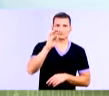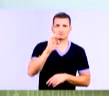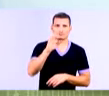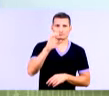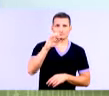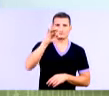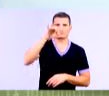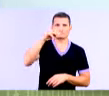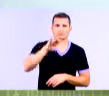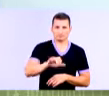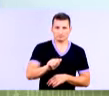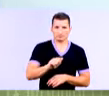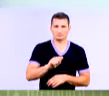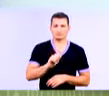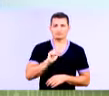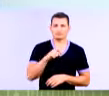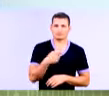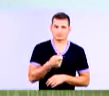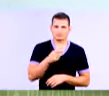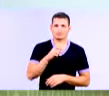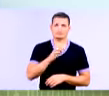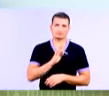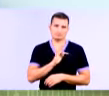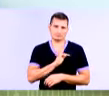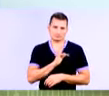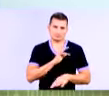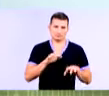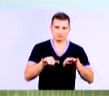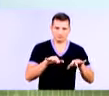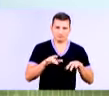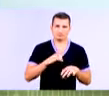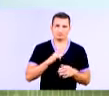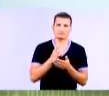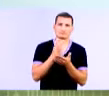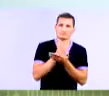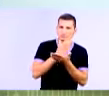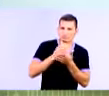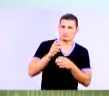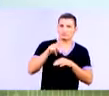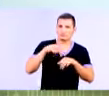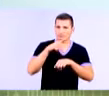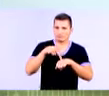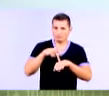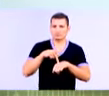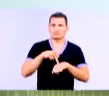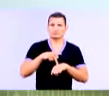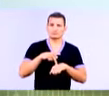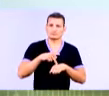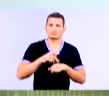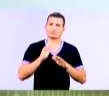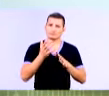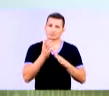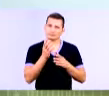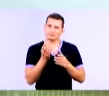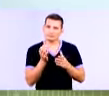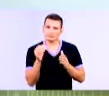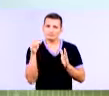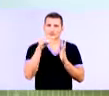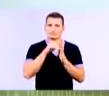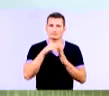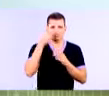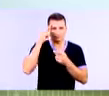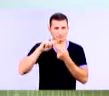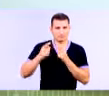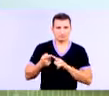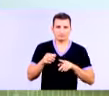né? E para toda a comunidade aí. Inclusive tem alguns países que já estão até colocando lógica de programação no